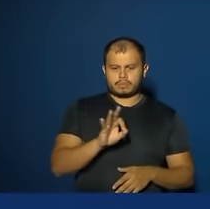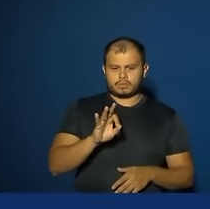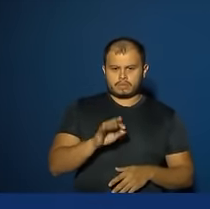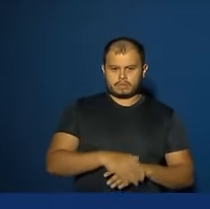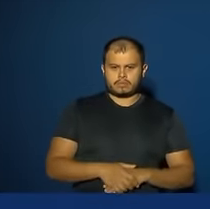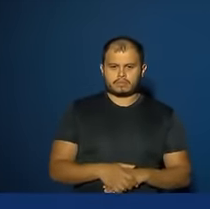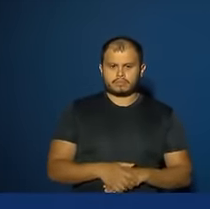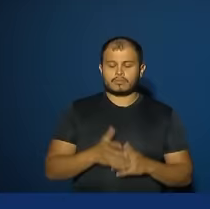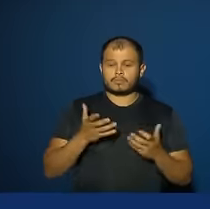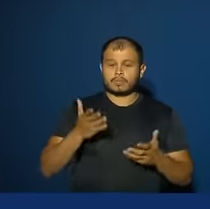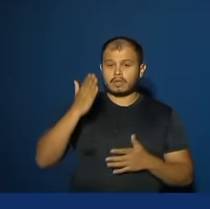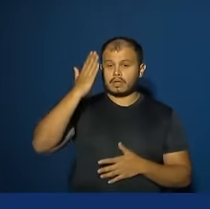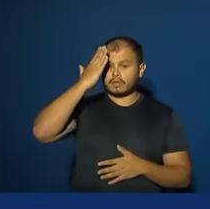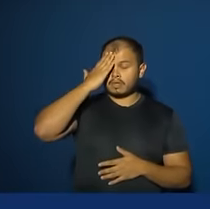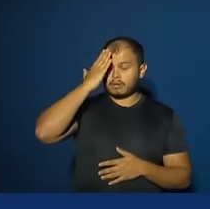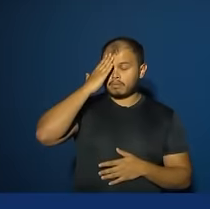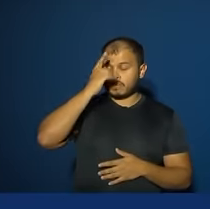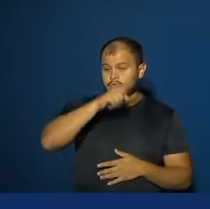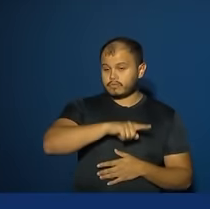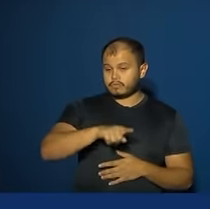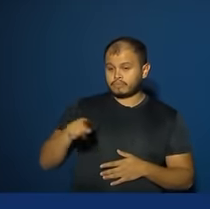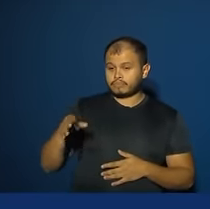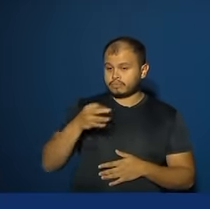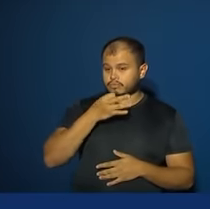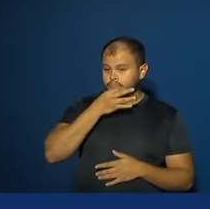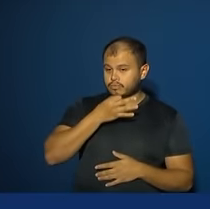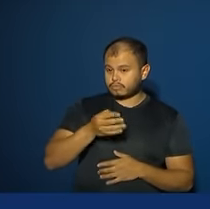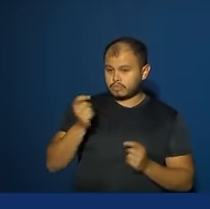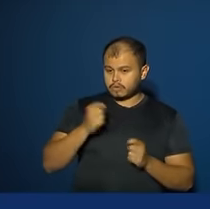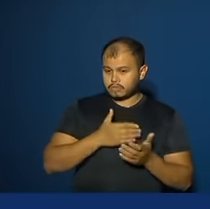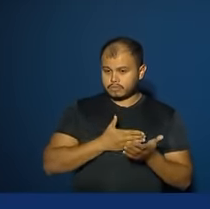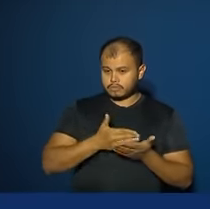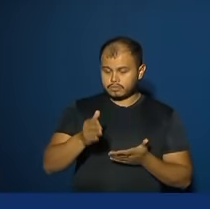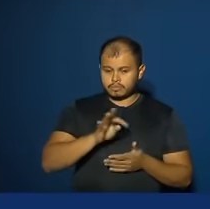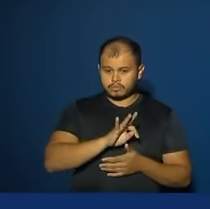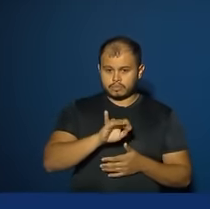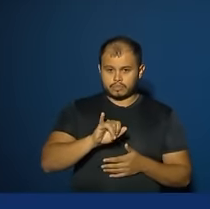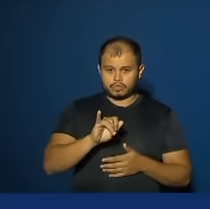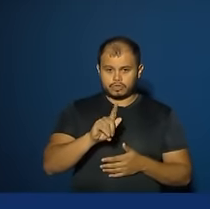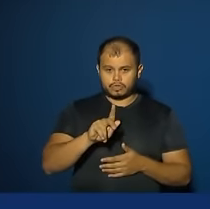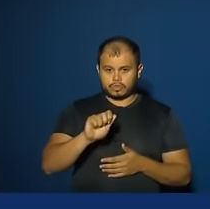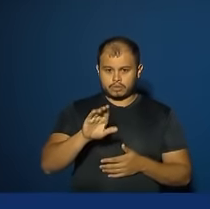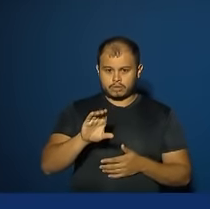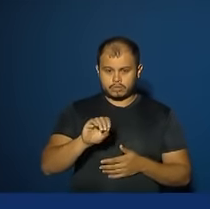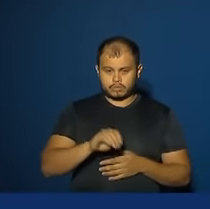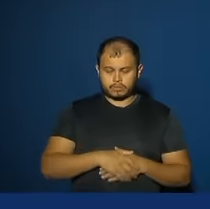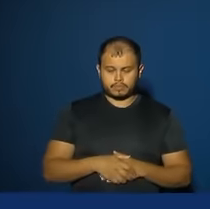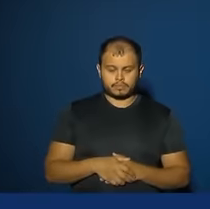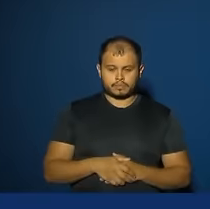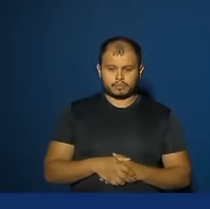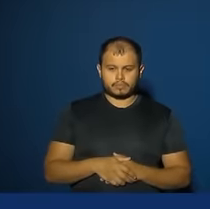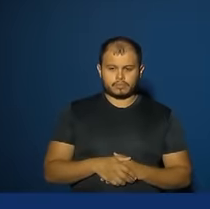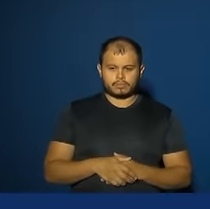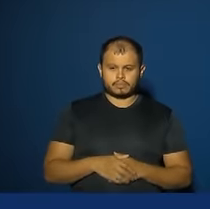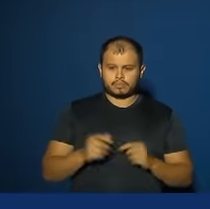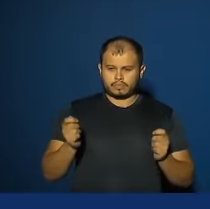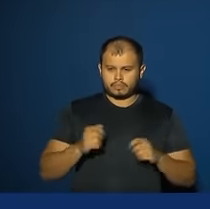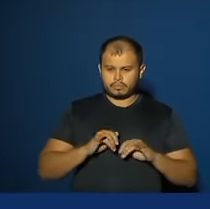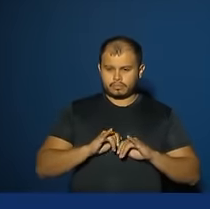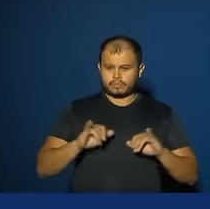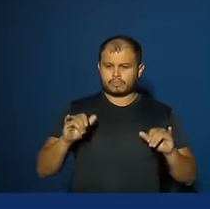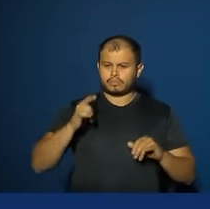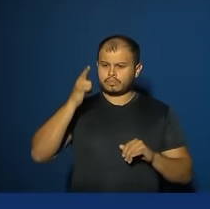E aí eu queria entender de vocês, posso começar até com o Thiago, eu queria entender o seguinte, dá para dizer que